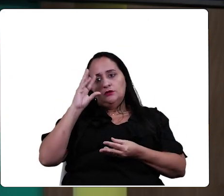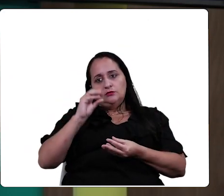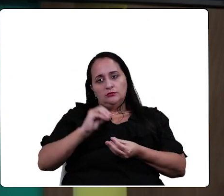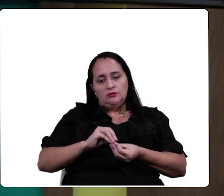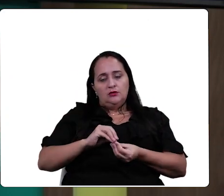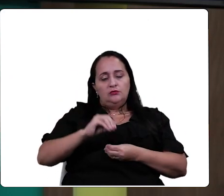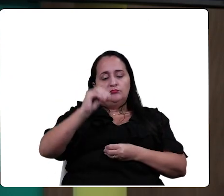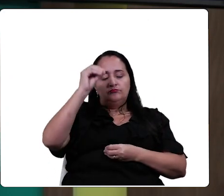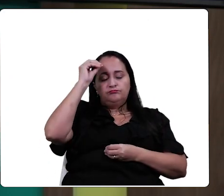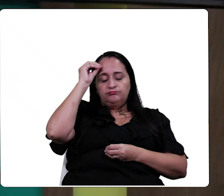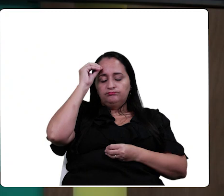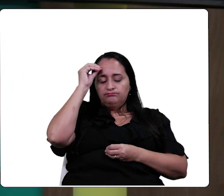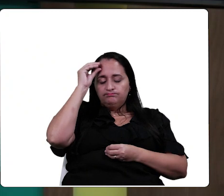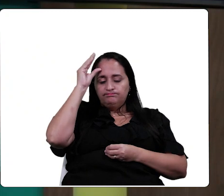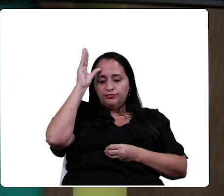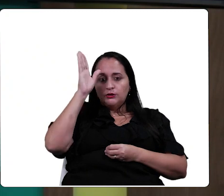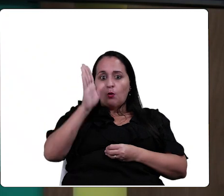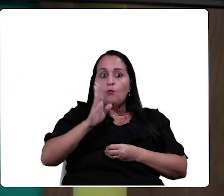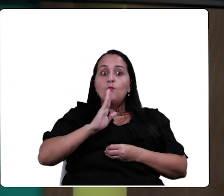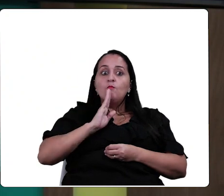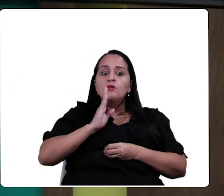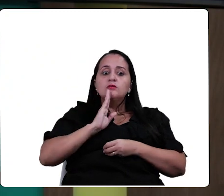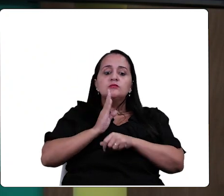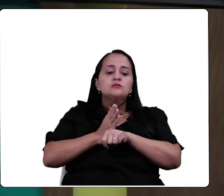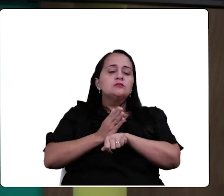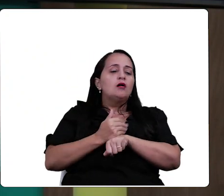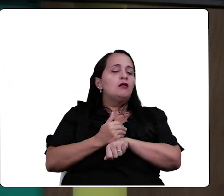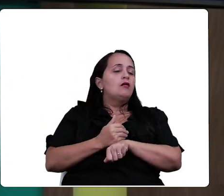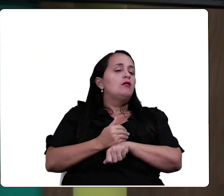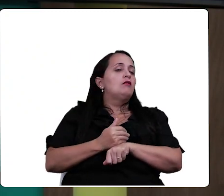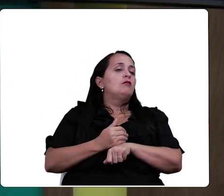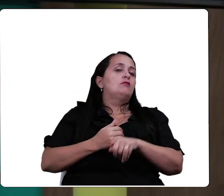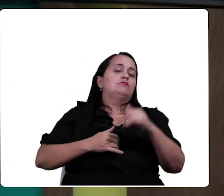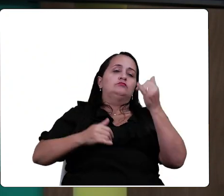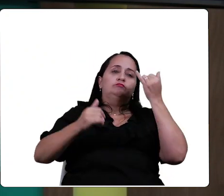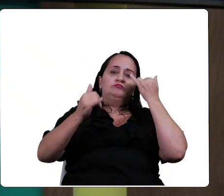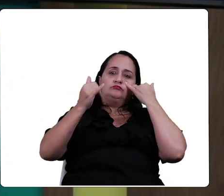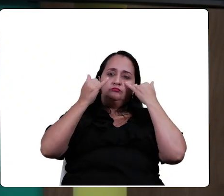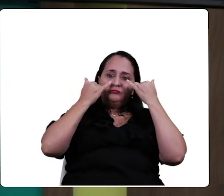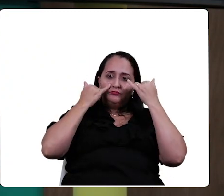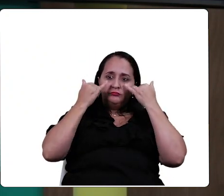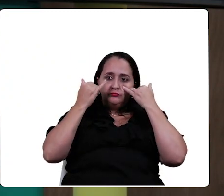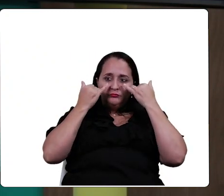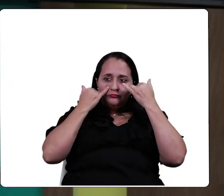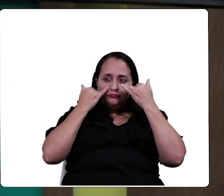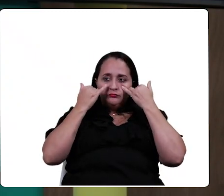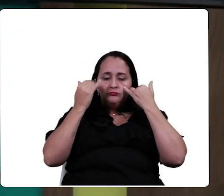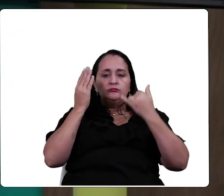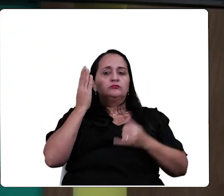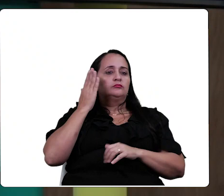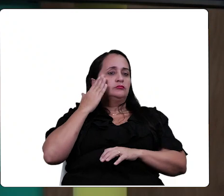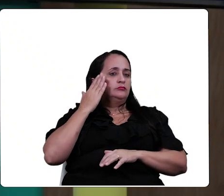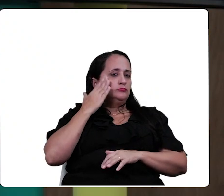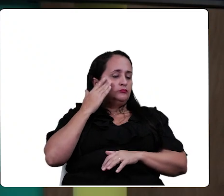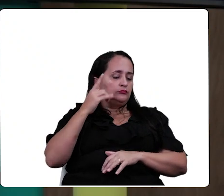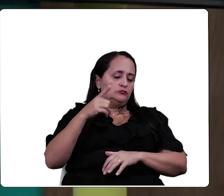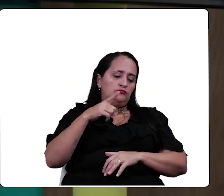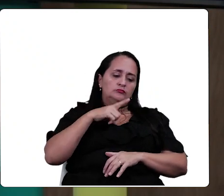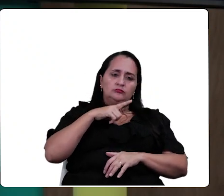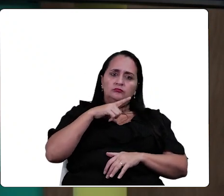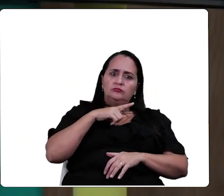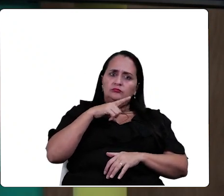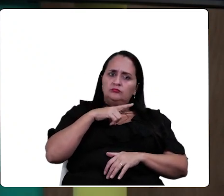conhecimento prévio, que é aquilo que nós já temos